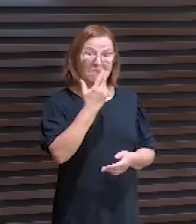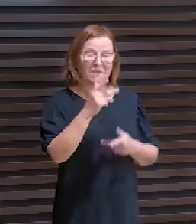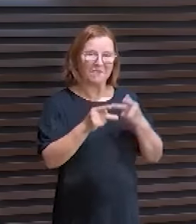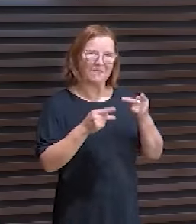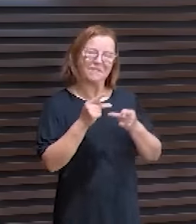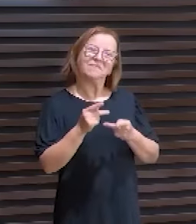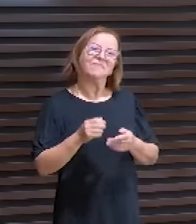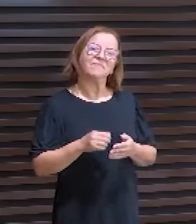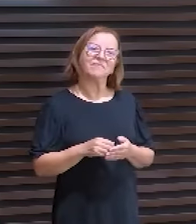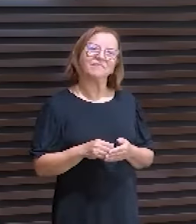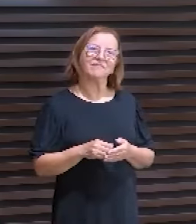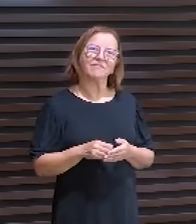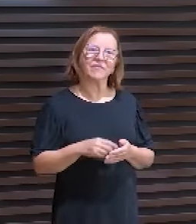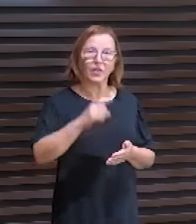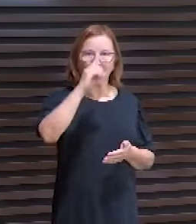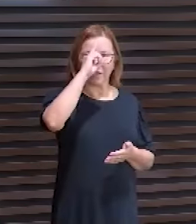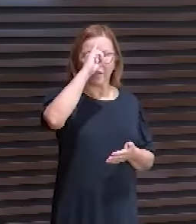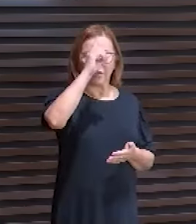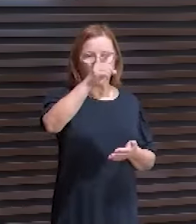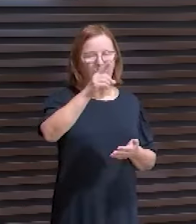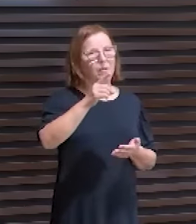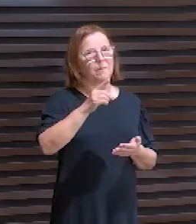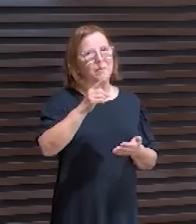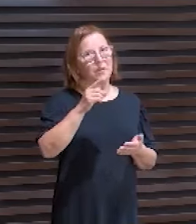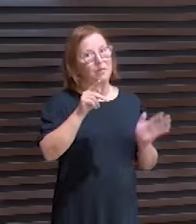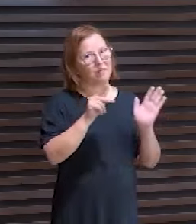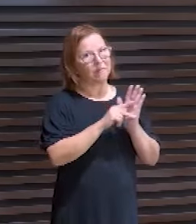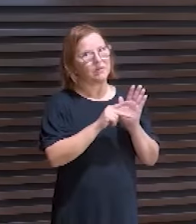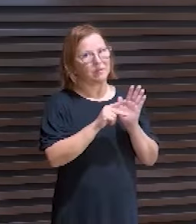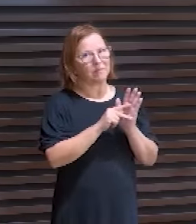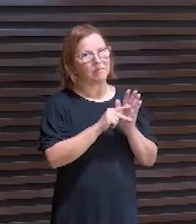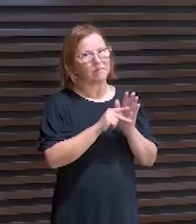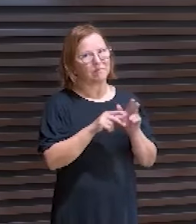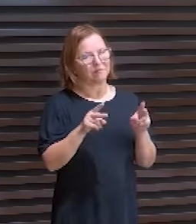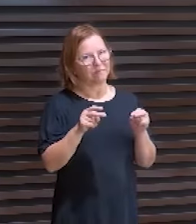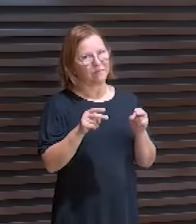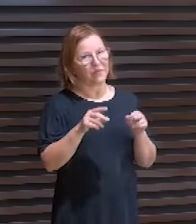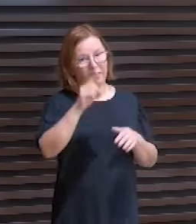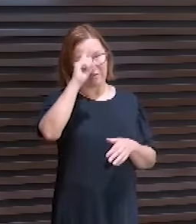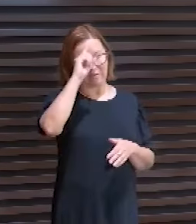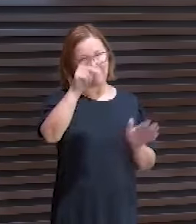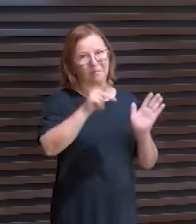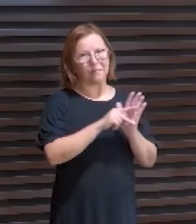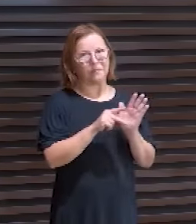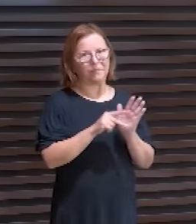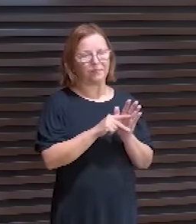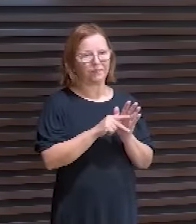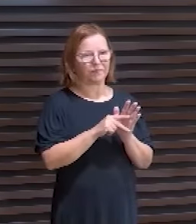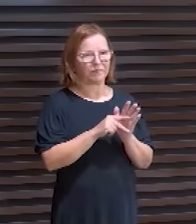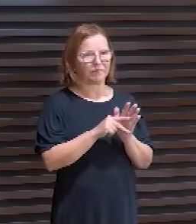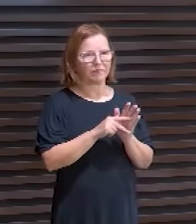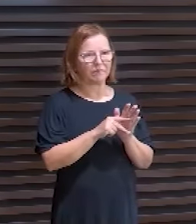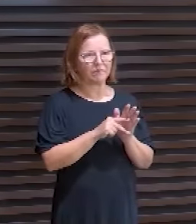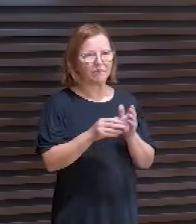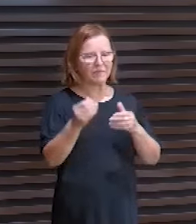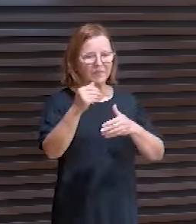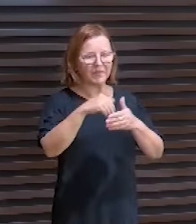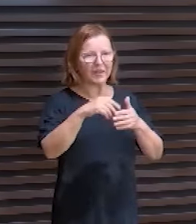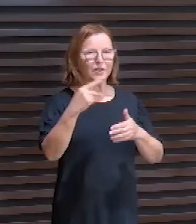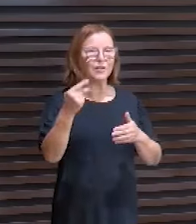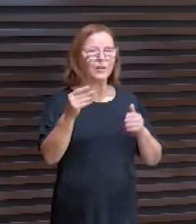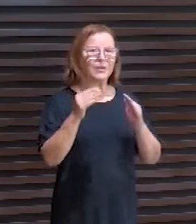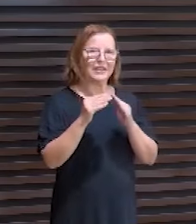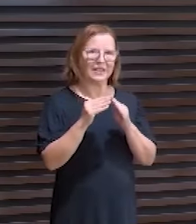benignidade domínio próprio Olha só domínio próprio dentro da sua